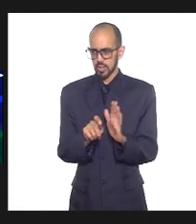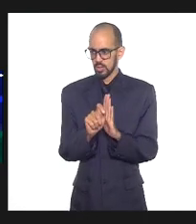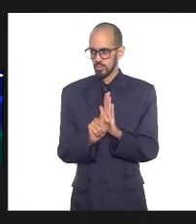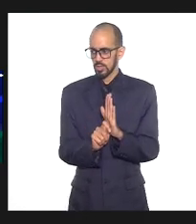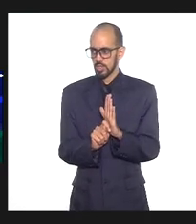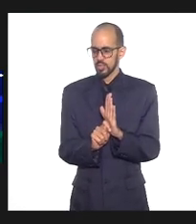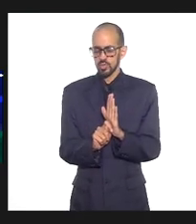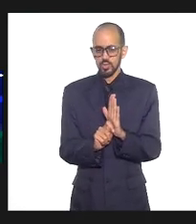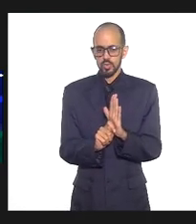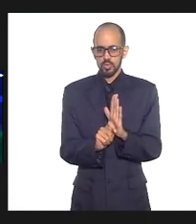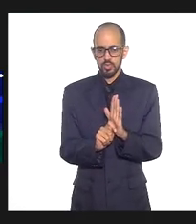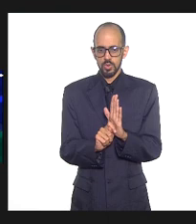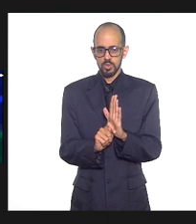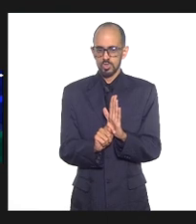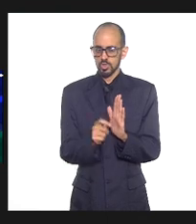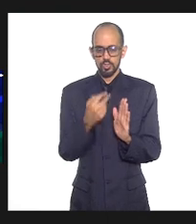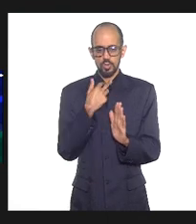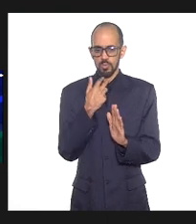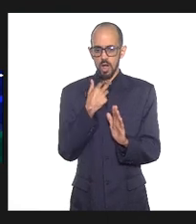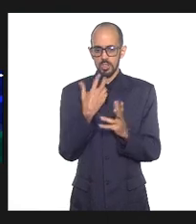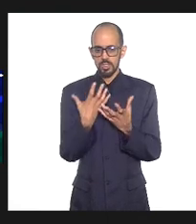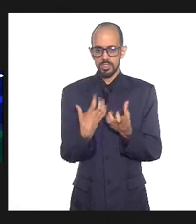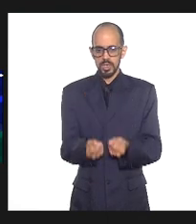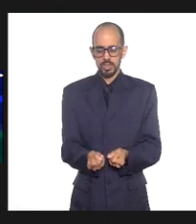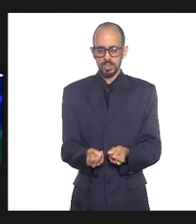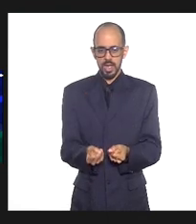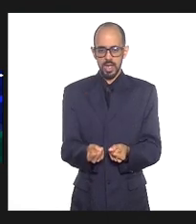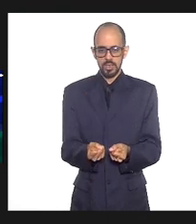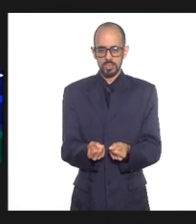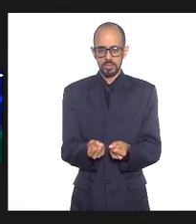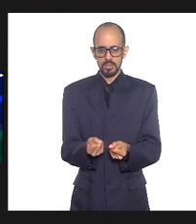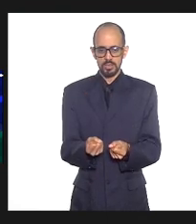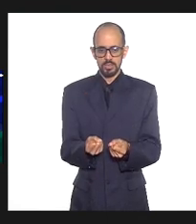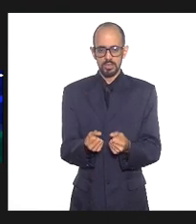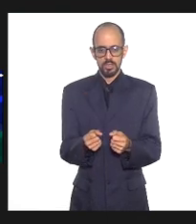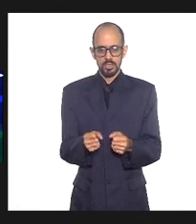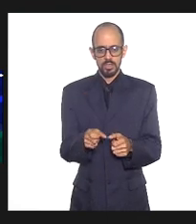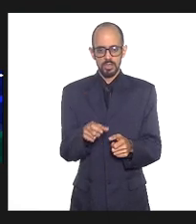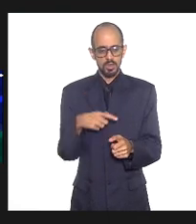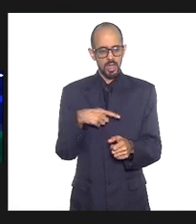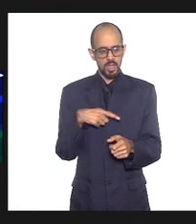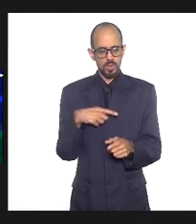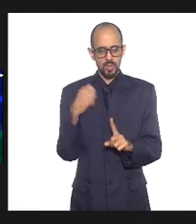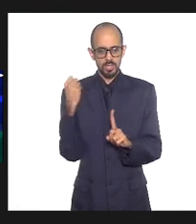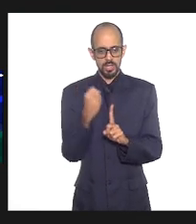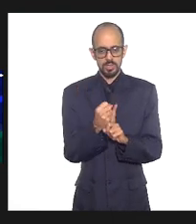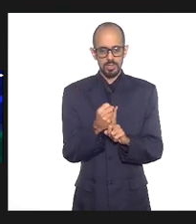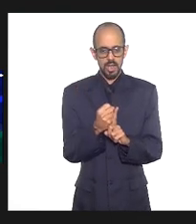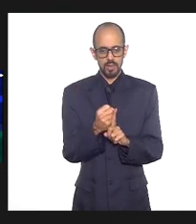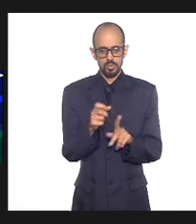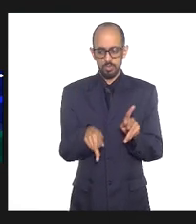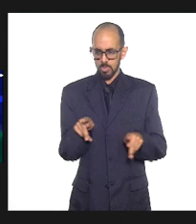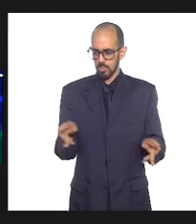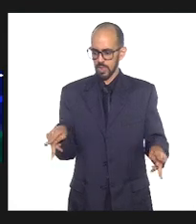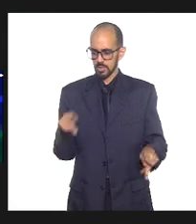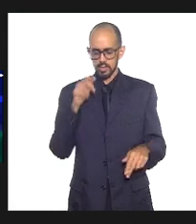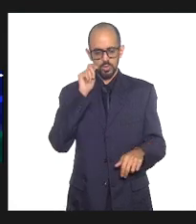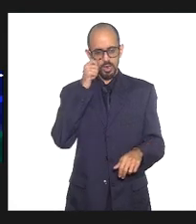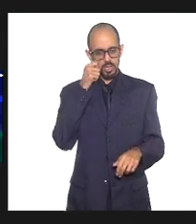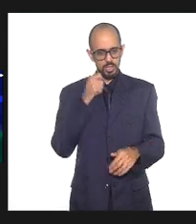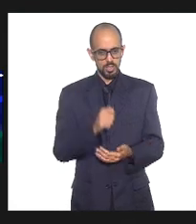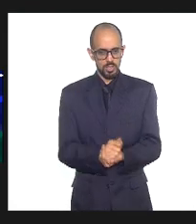mas eu não posso aceitar que exista deliberadamente um assassinato, um extermínio de povo negro. Eu quero deixar de forma muito clara